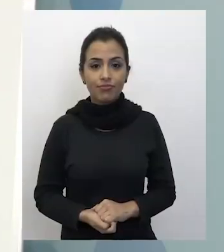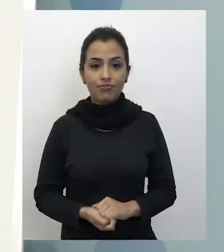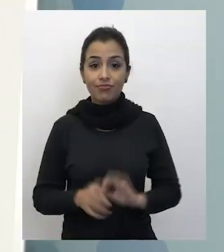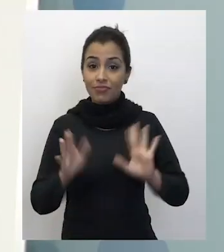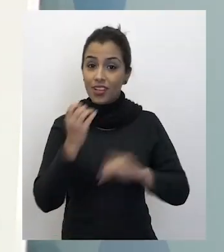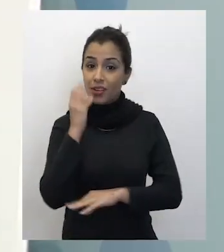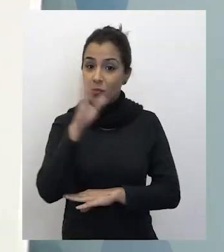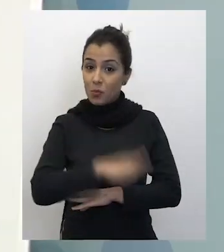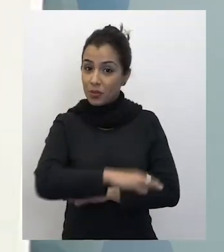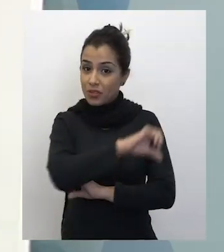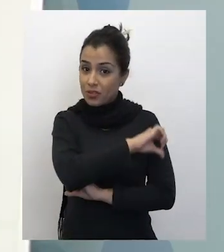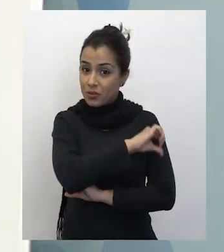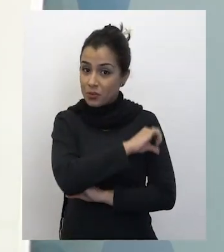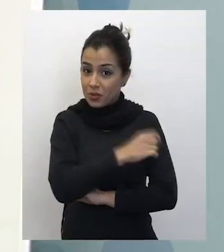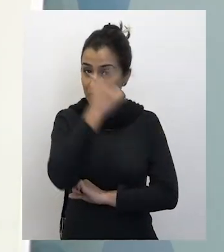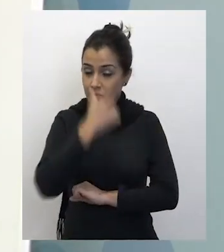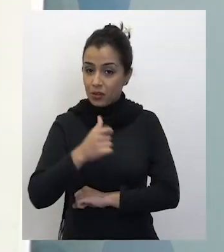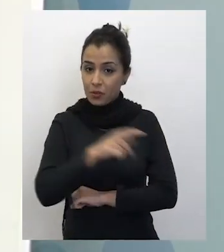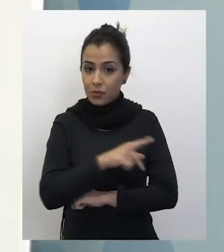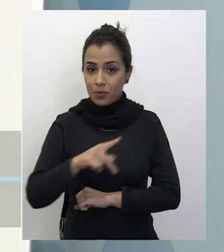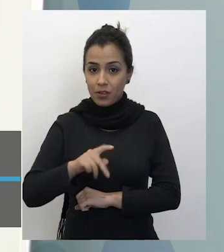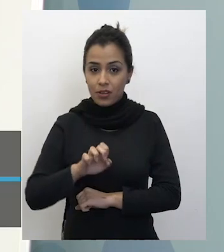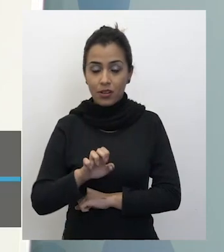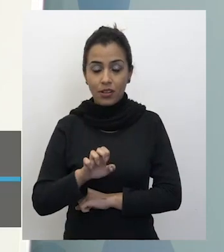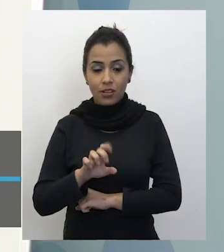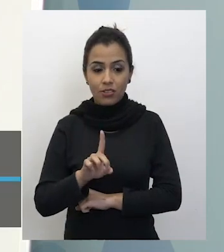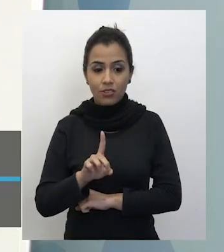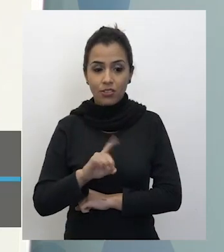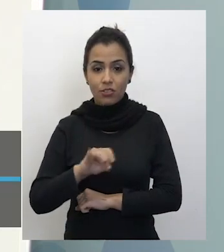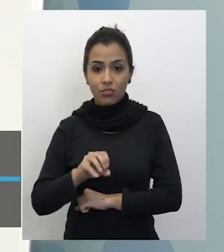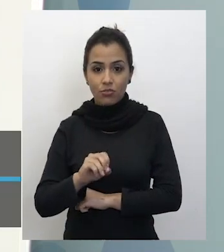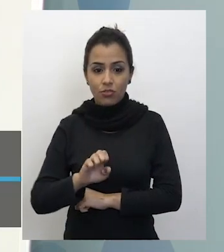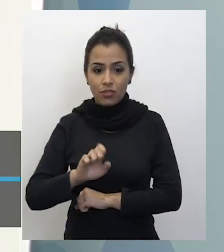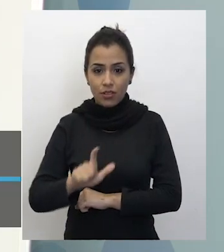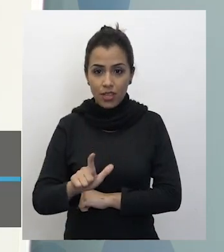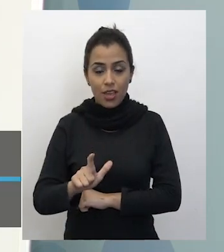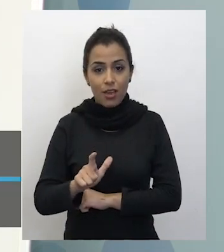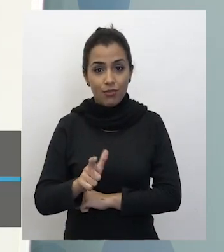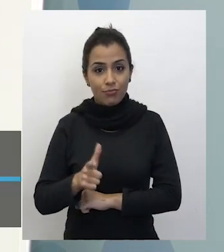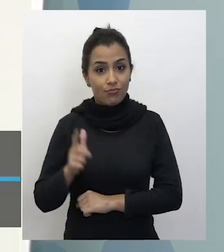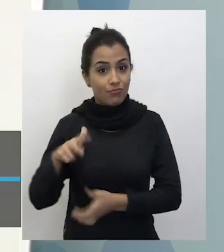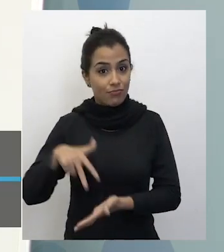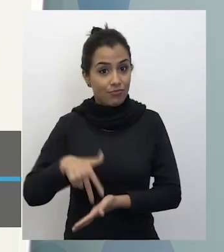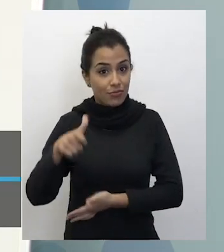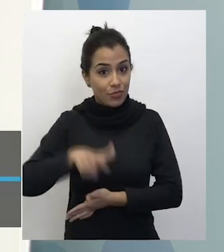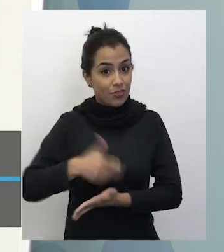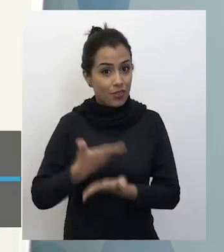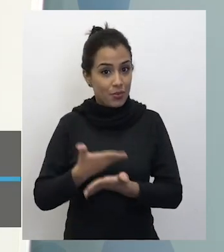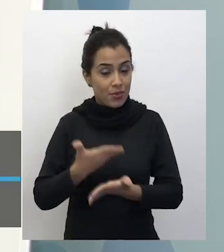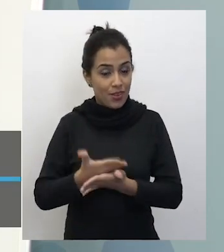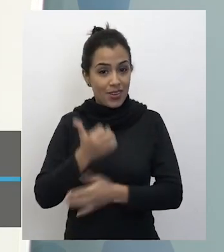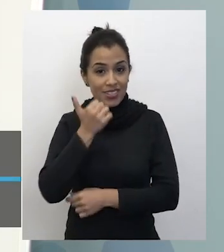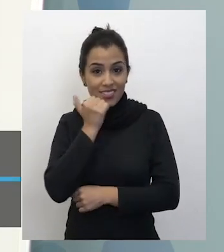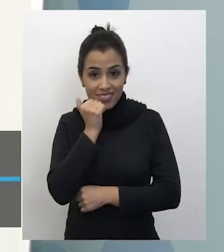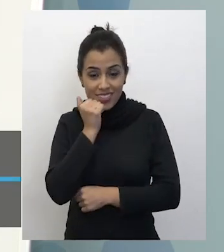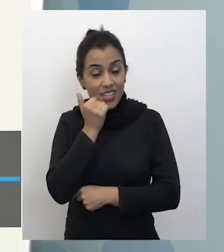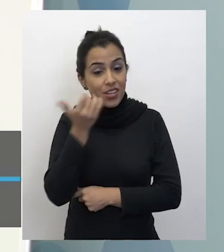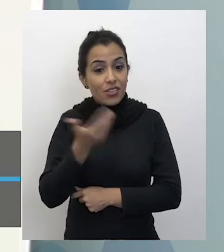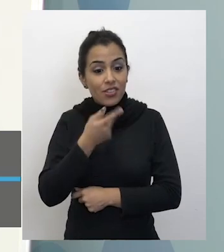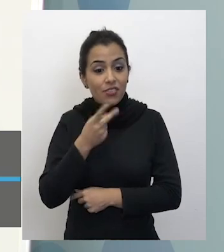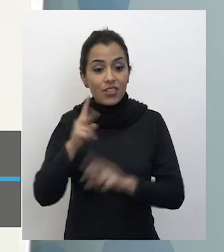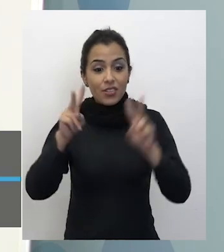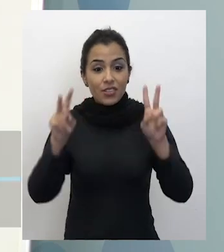Boa tarde, nono ano. Eu sou o professor Edi Joel. Estamos aqui para mais uma aula de ciências. Hoje a gente vai falar